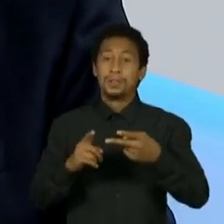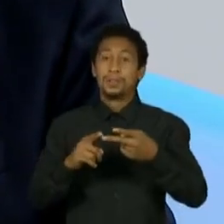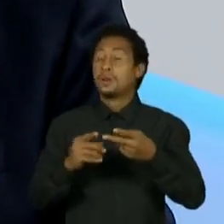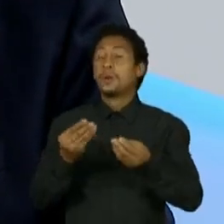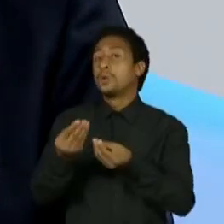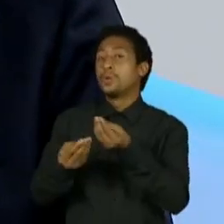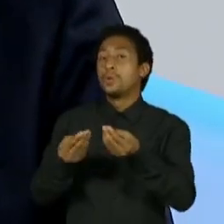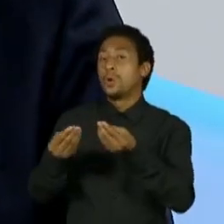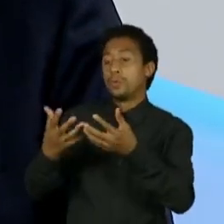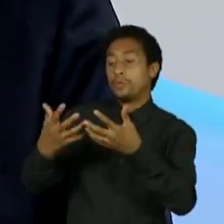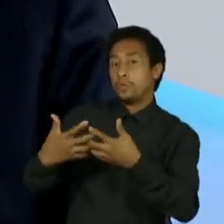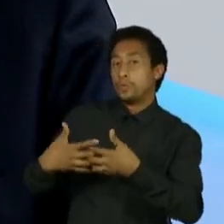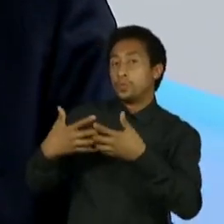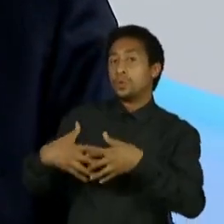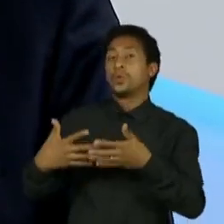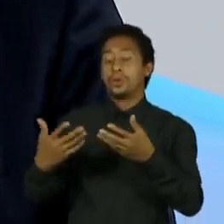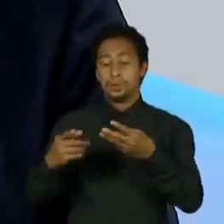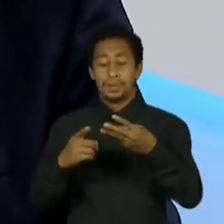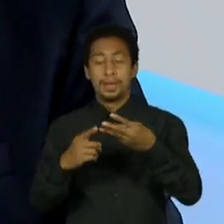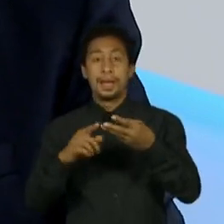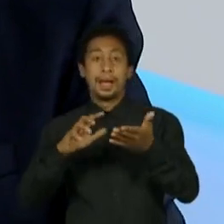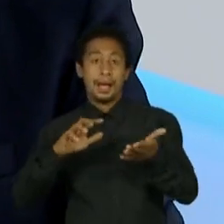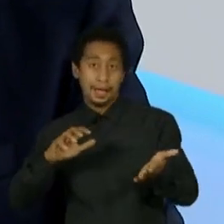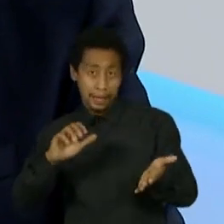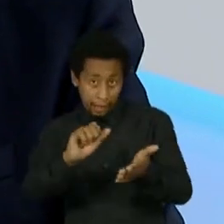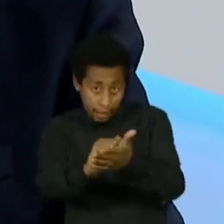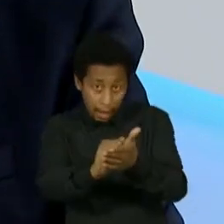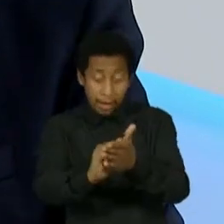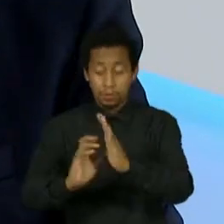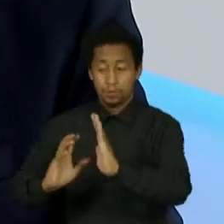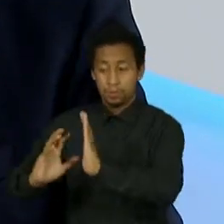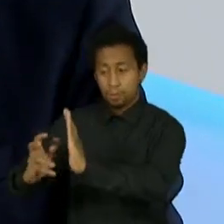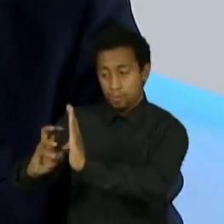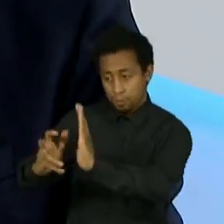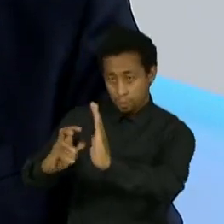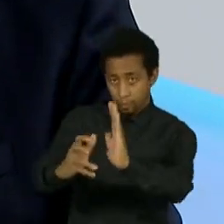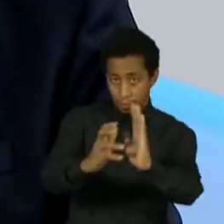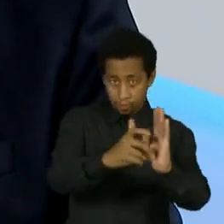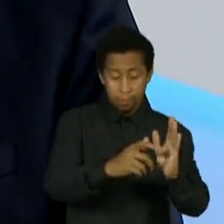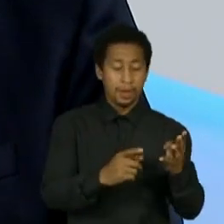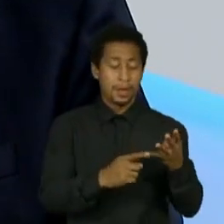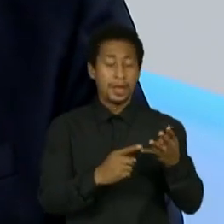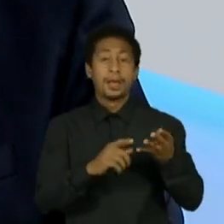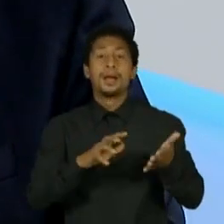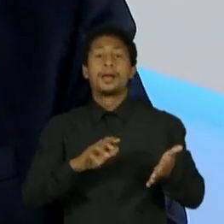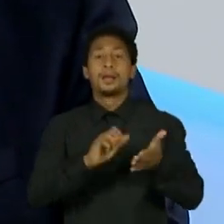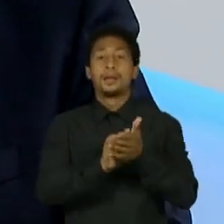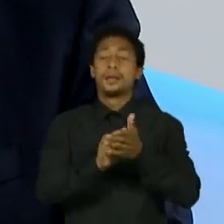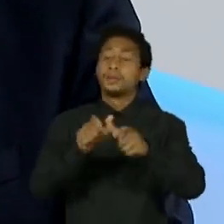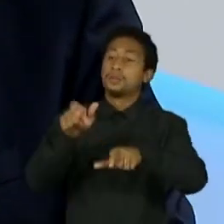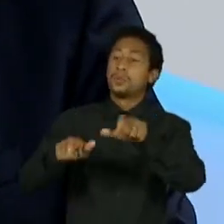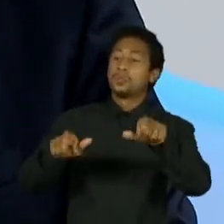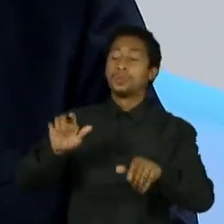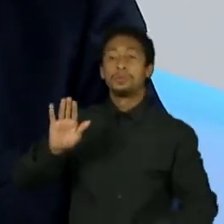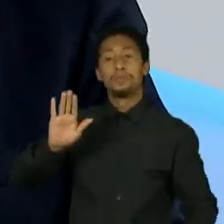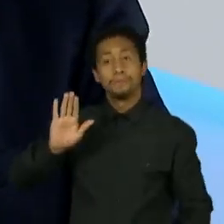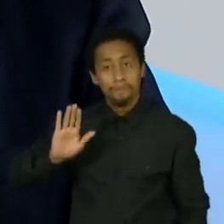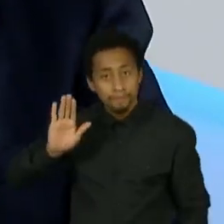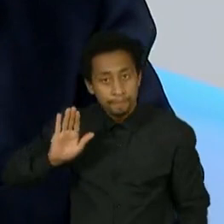funcionamento próprio o cadastro de filiados a partidos políticos por exemplo os